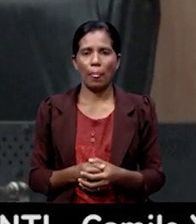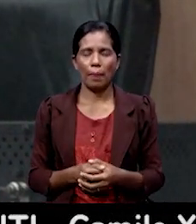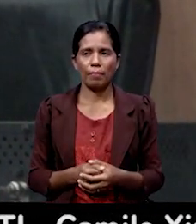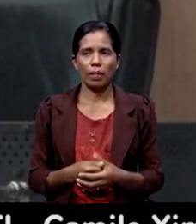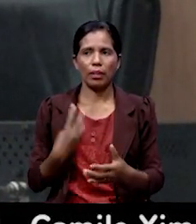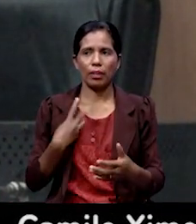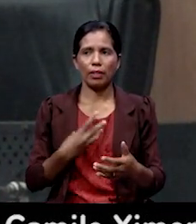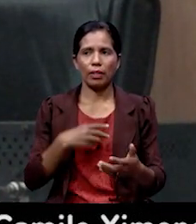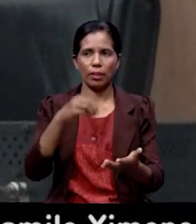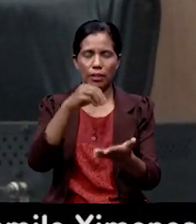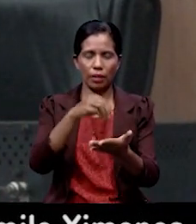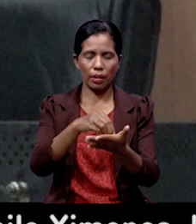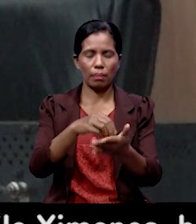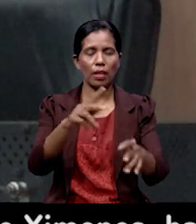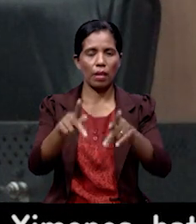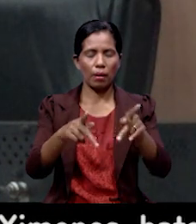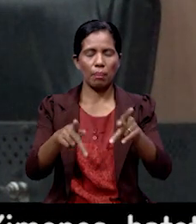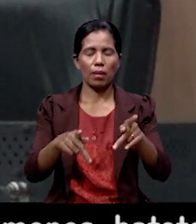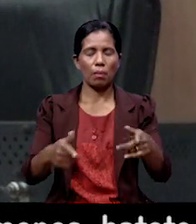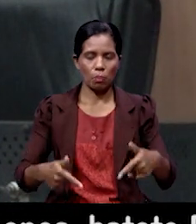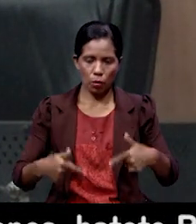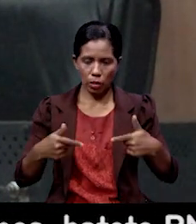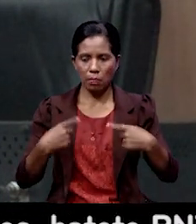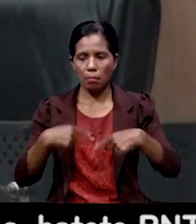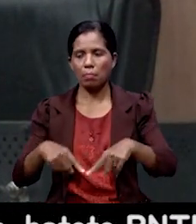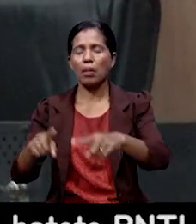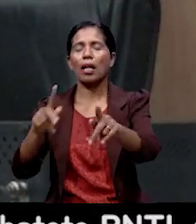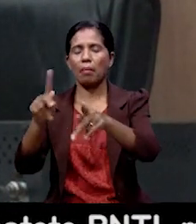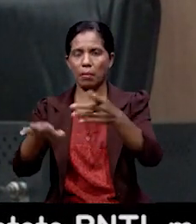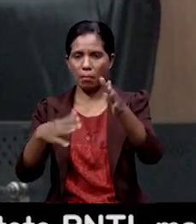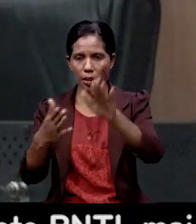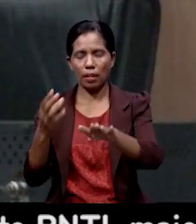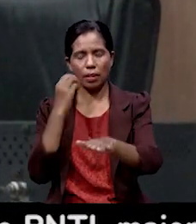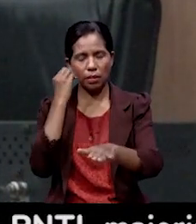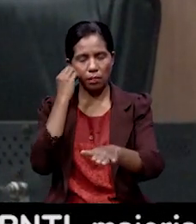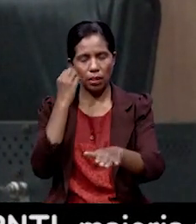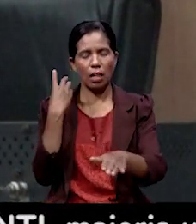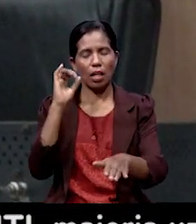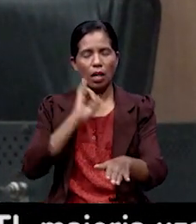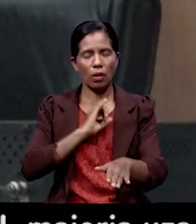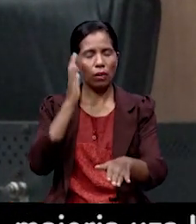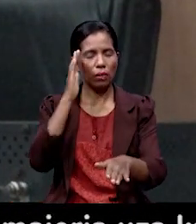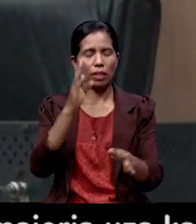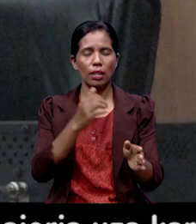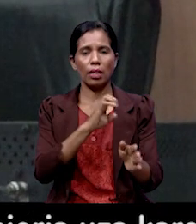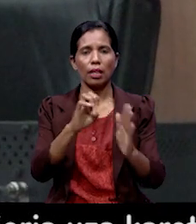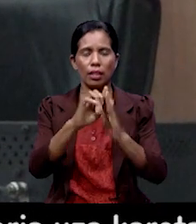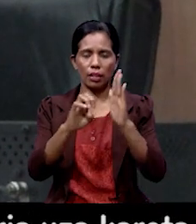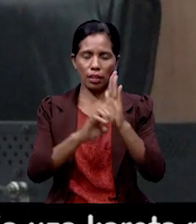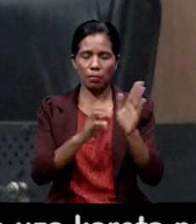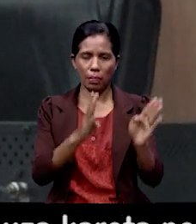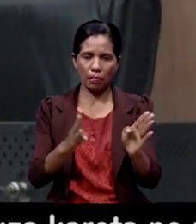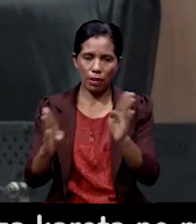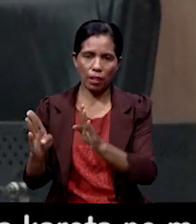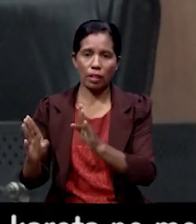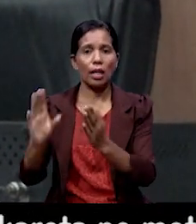destinado a tu, ita ema moris, ba presta homenagem, reneba. Quando nem a canem estado prepara ona, calendário Sira